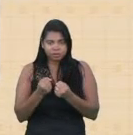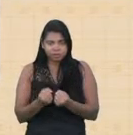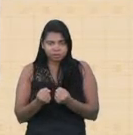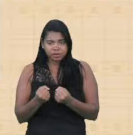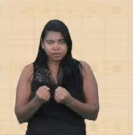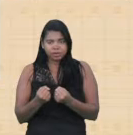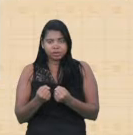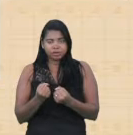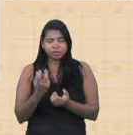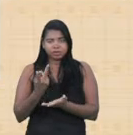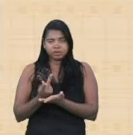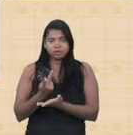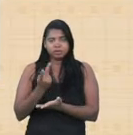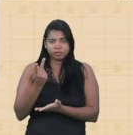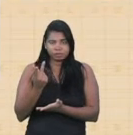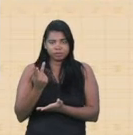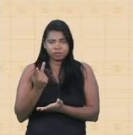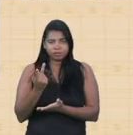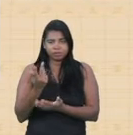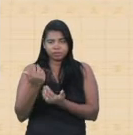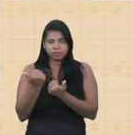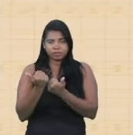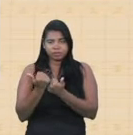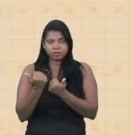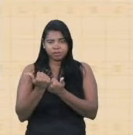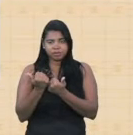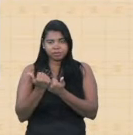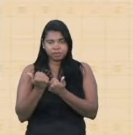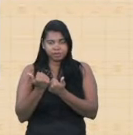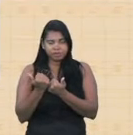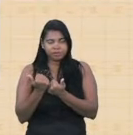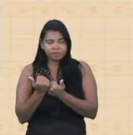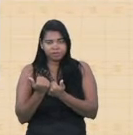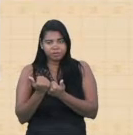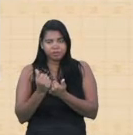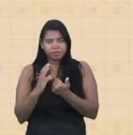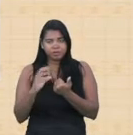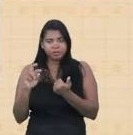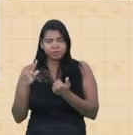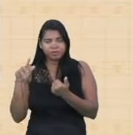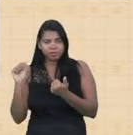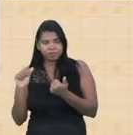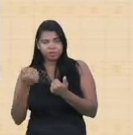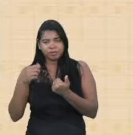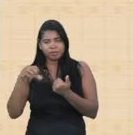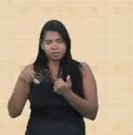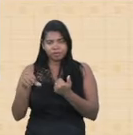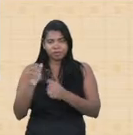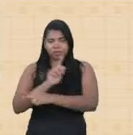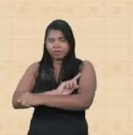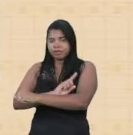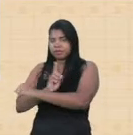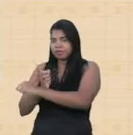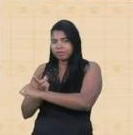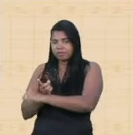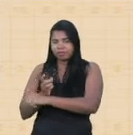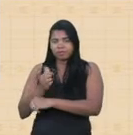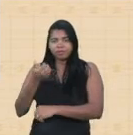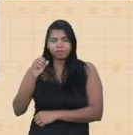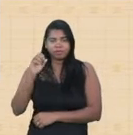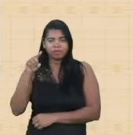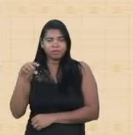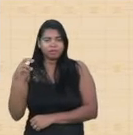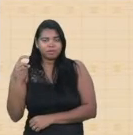no problema. Então, ao substituirmos o número, a carga 10 a menos 19, a velocidade 10 a menos 5,